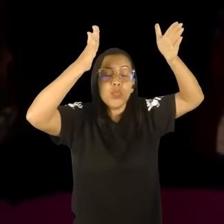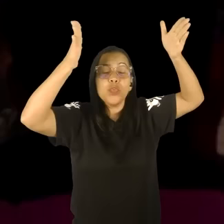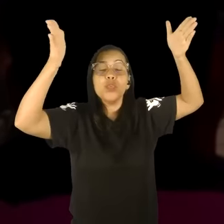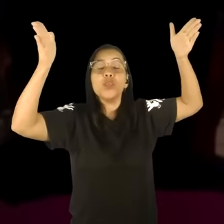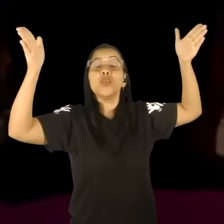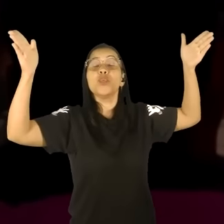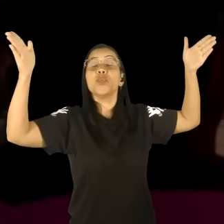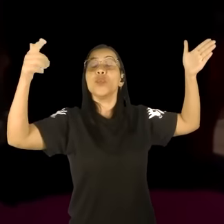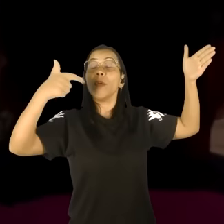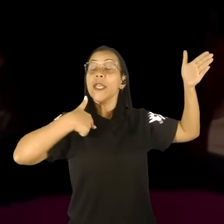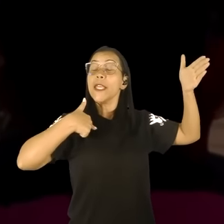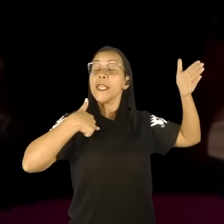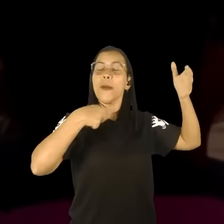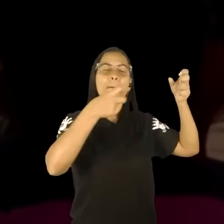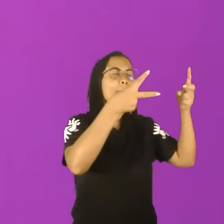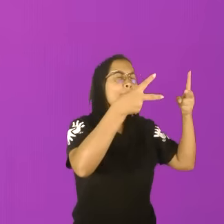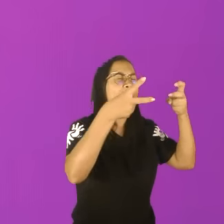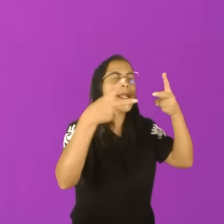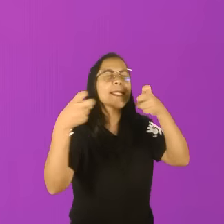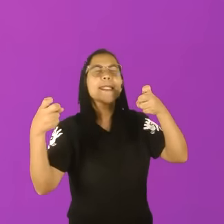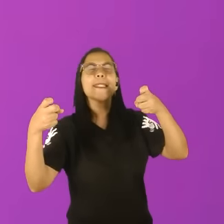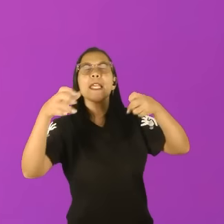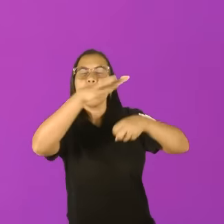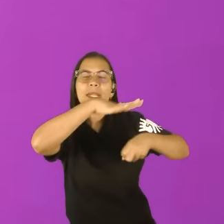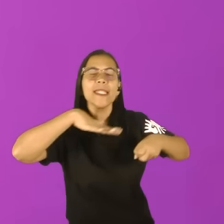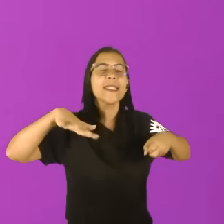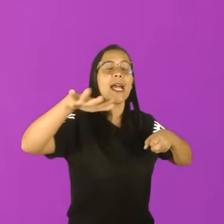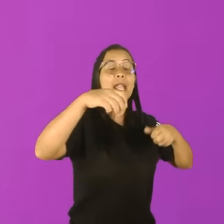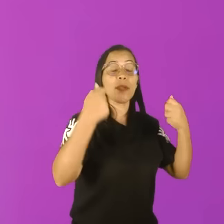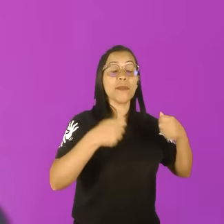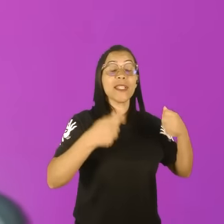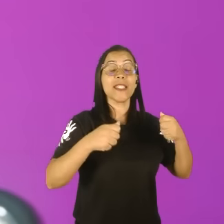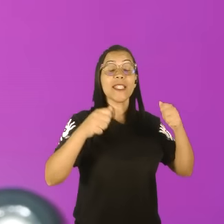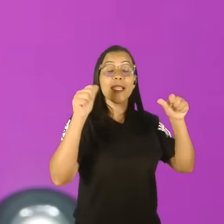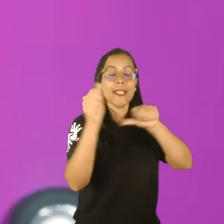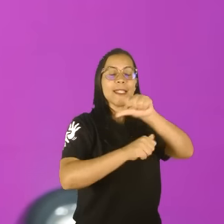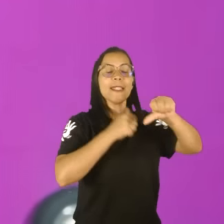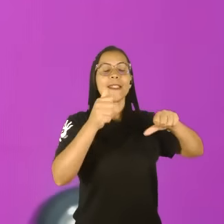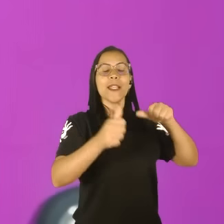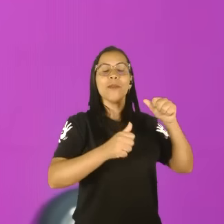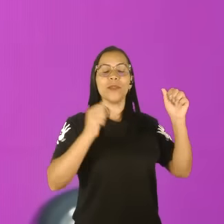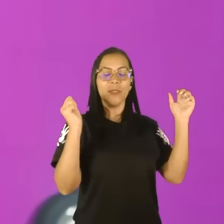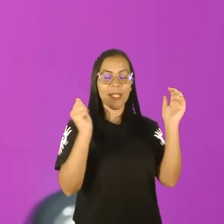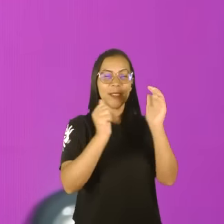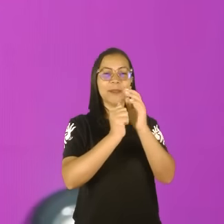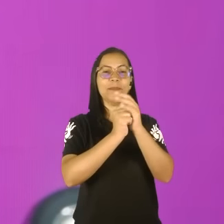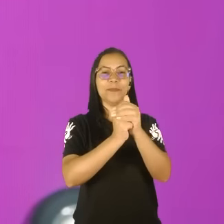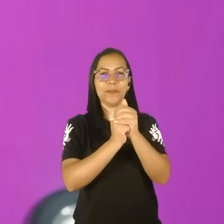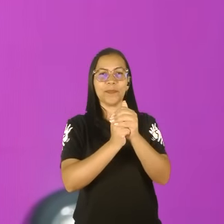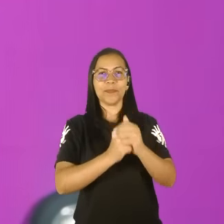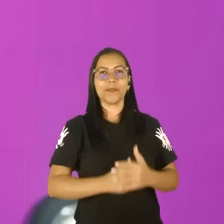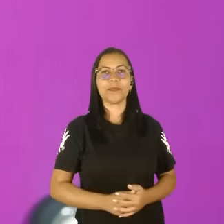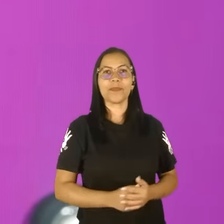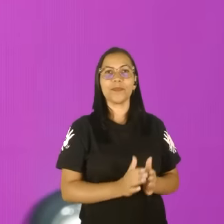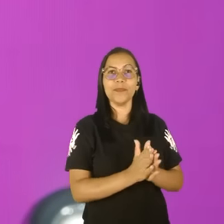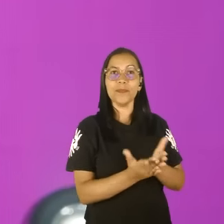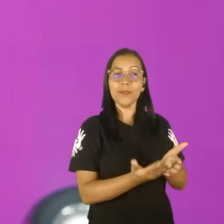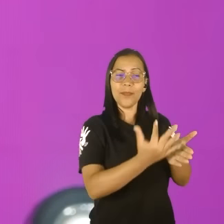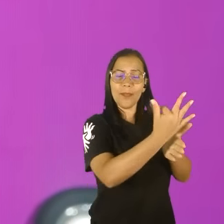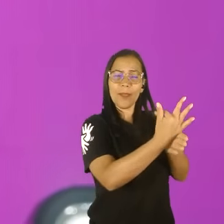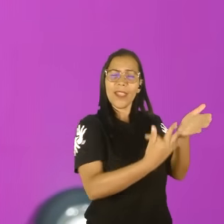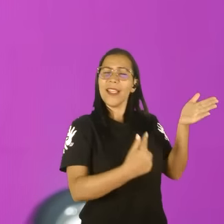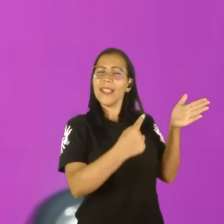simplesmente sonso, ignorando. Mostra-me a tua glória, em nome de Jesus. Amém. Esse texto de Lucas